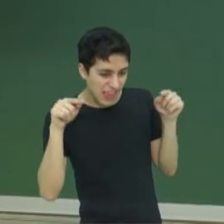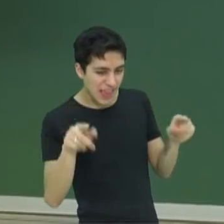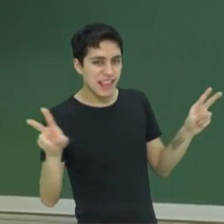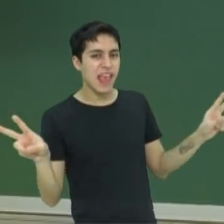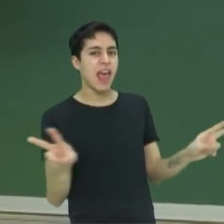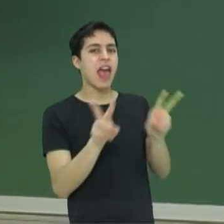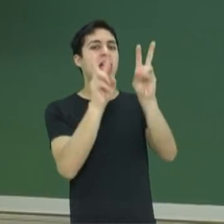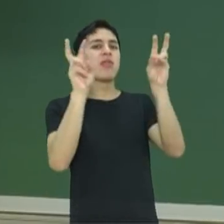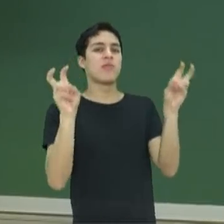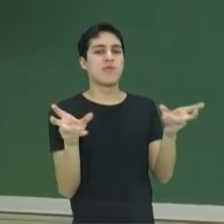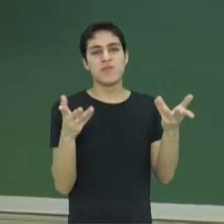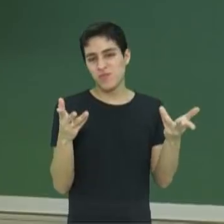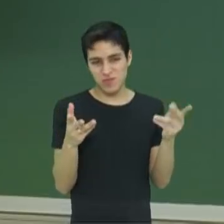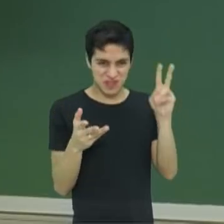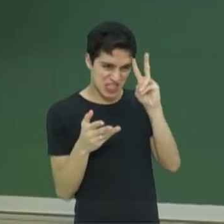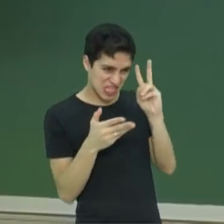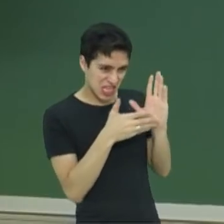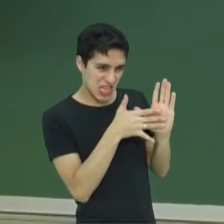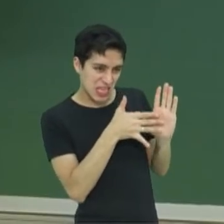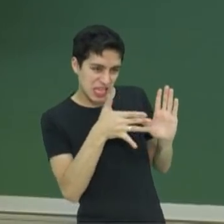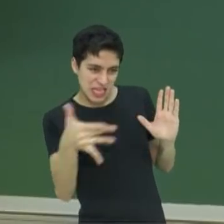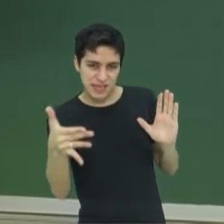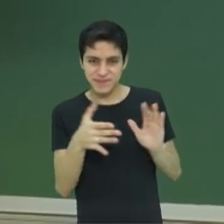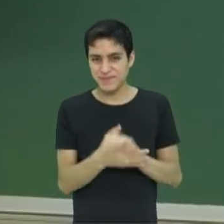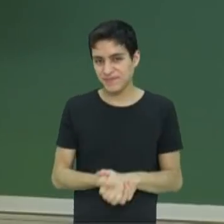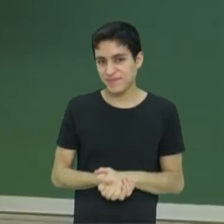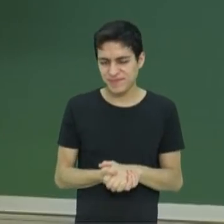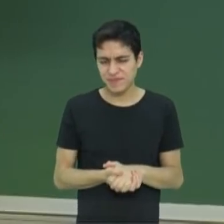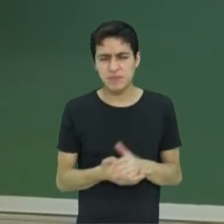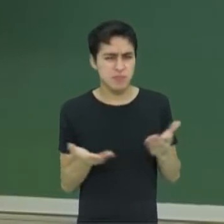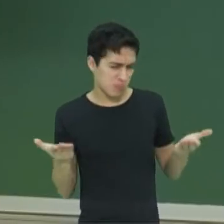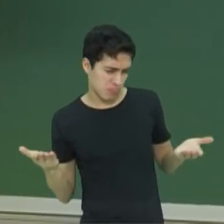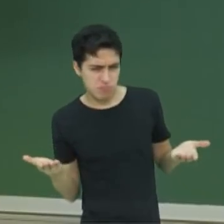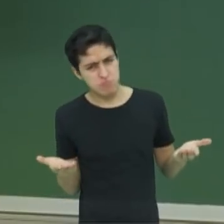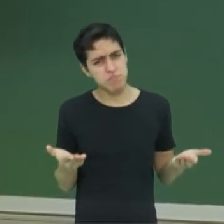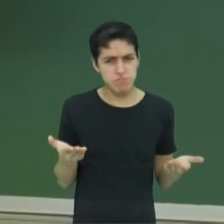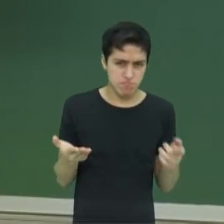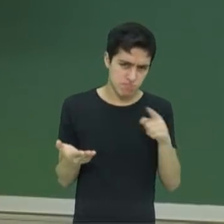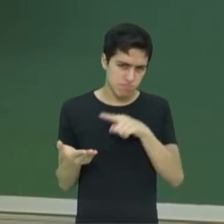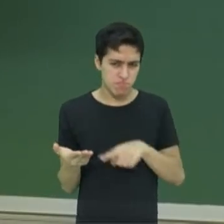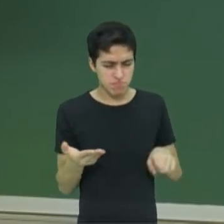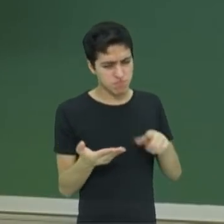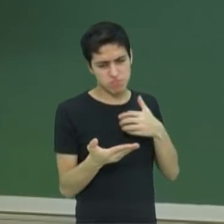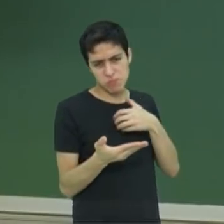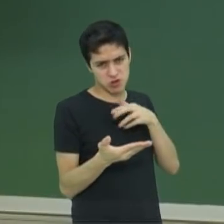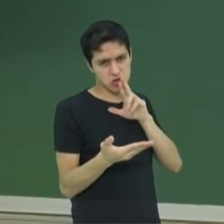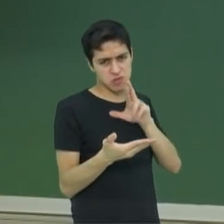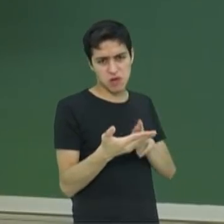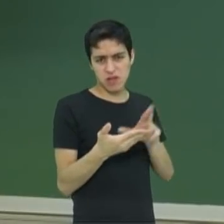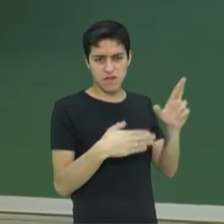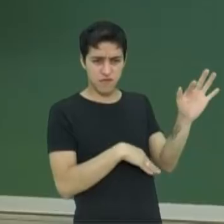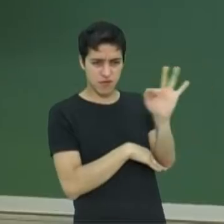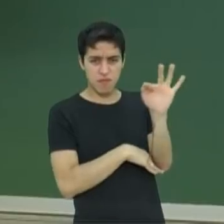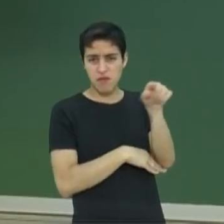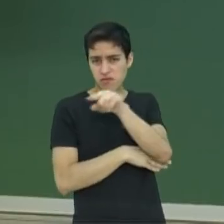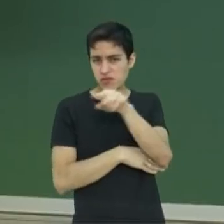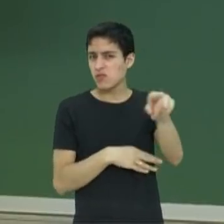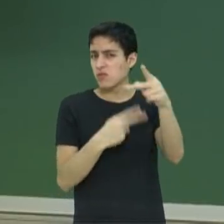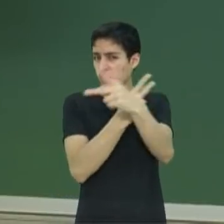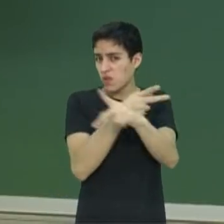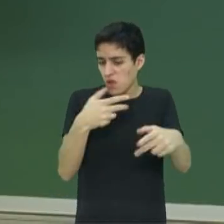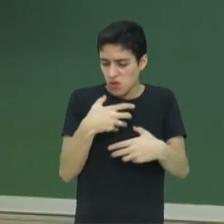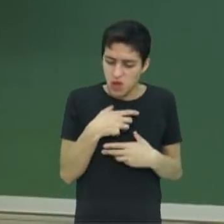a temática da nossa crônica. Até aqui na resposta, está um tom mais formal. Se você colocou com suas palavras, utilizou